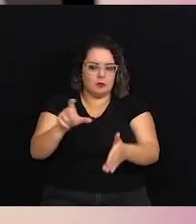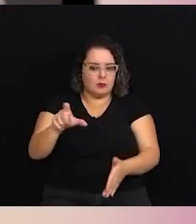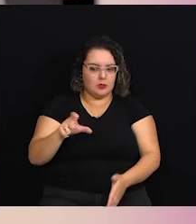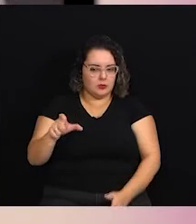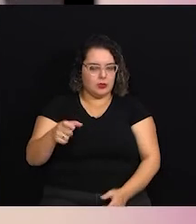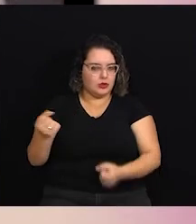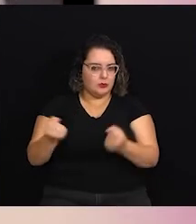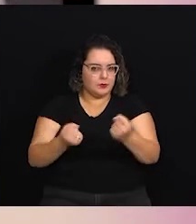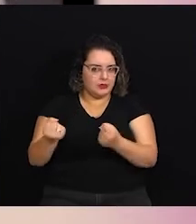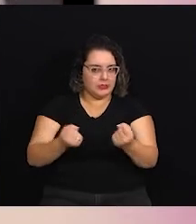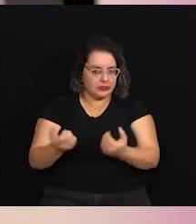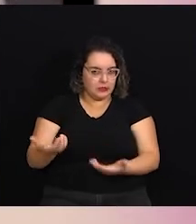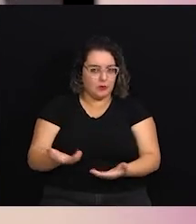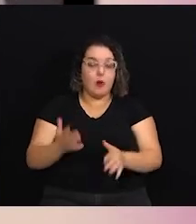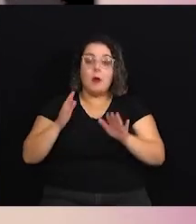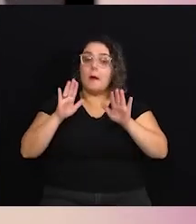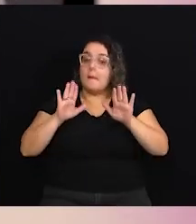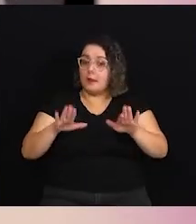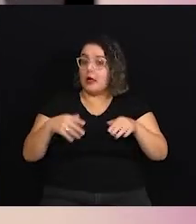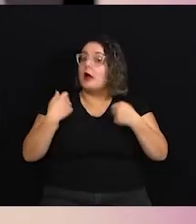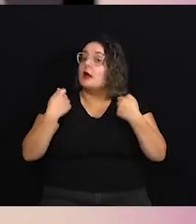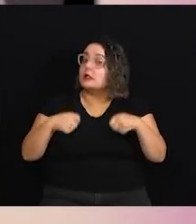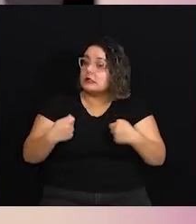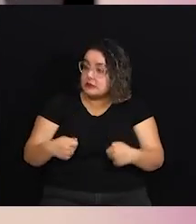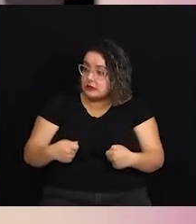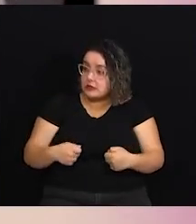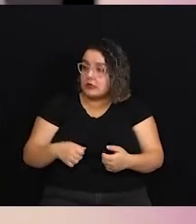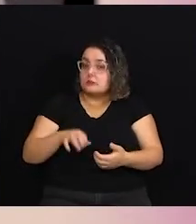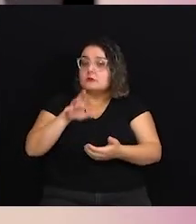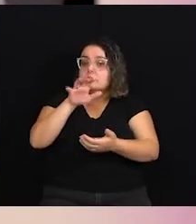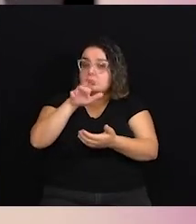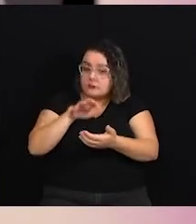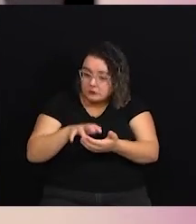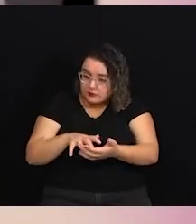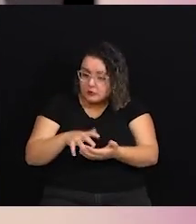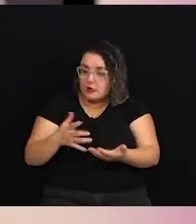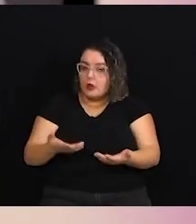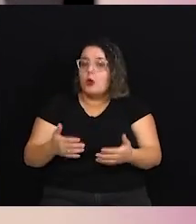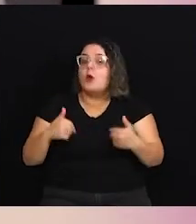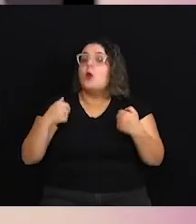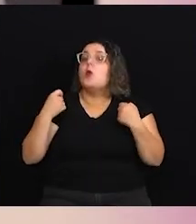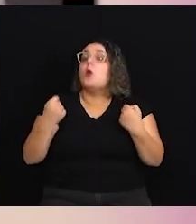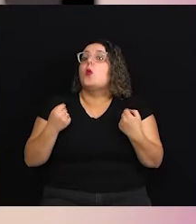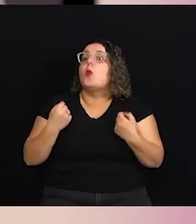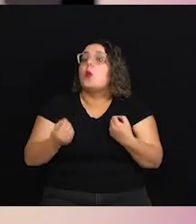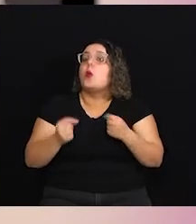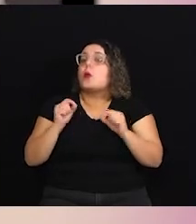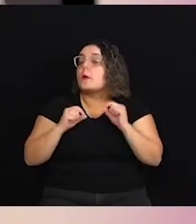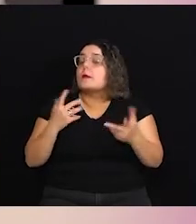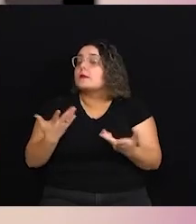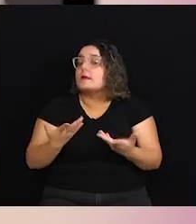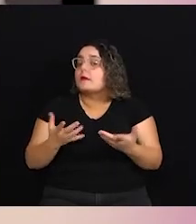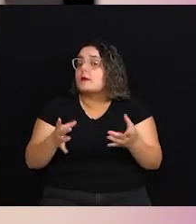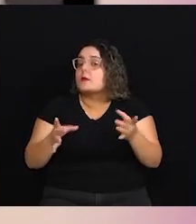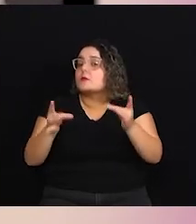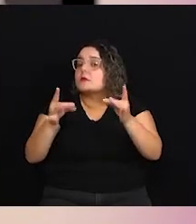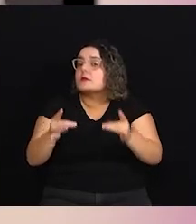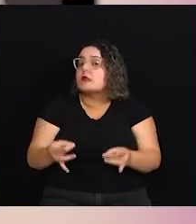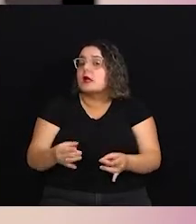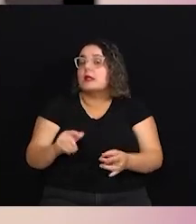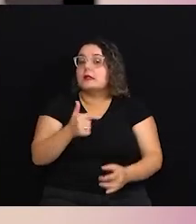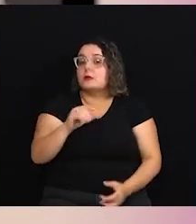carta de habilitação mas você precisa preencher os critérios e critérios não ter crises